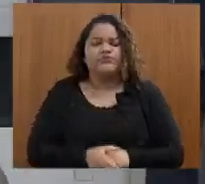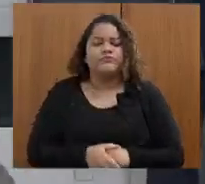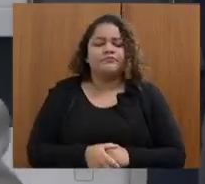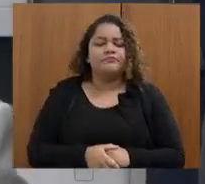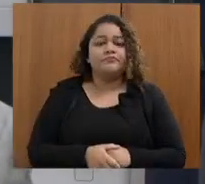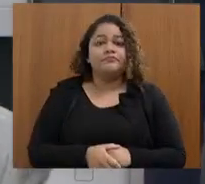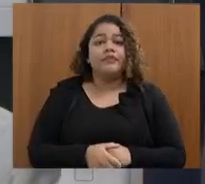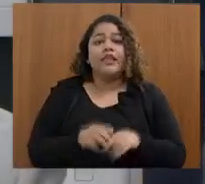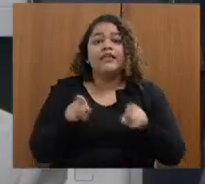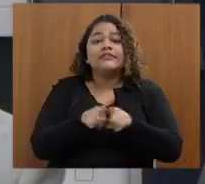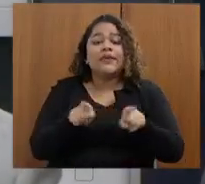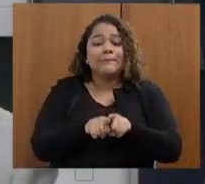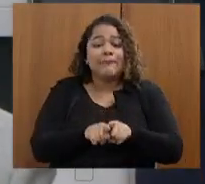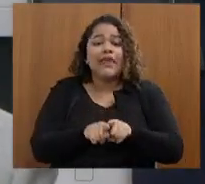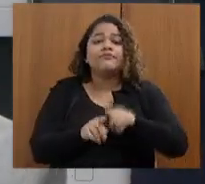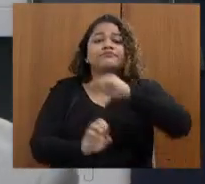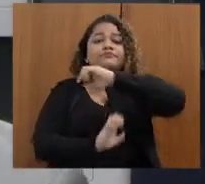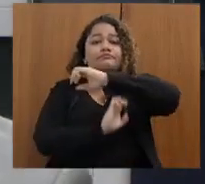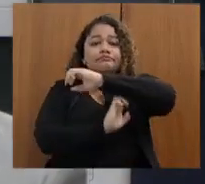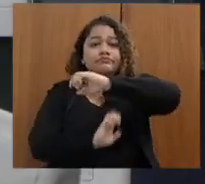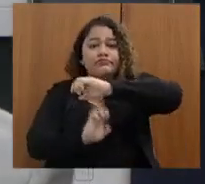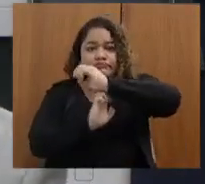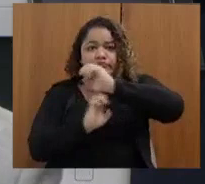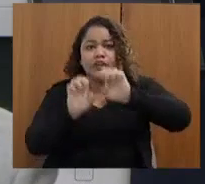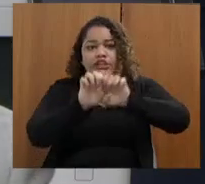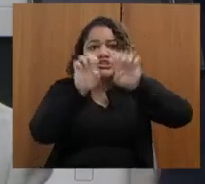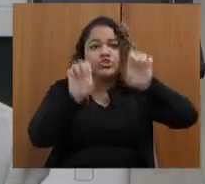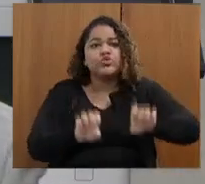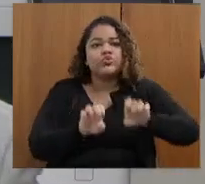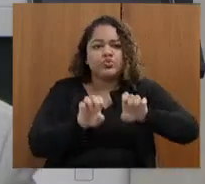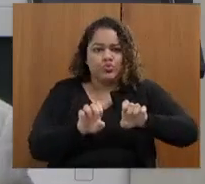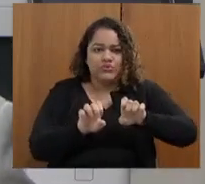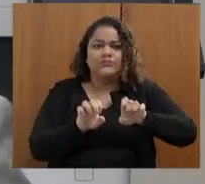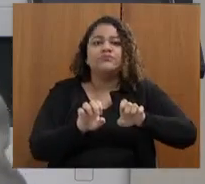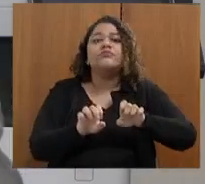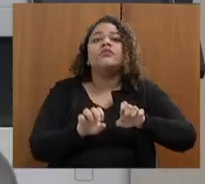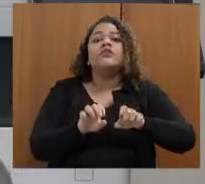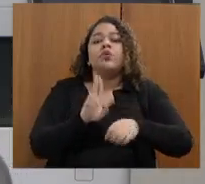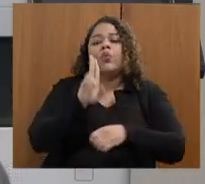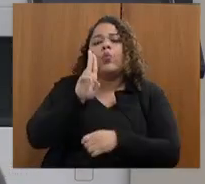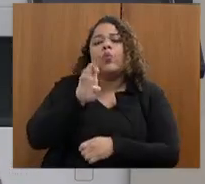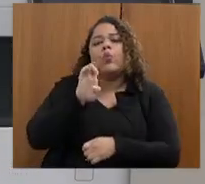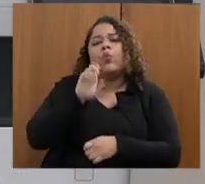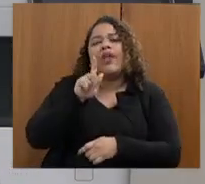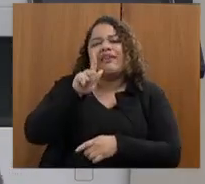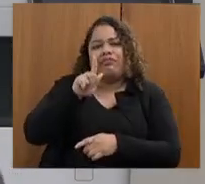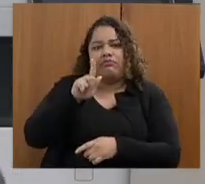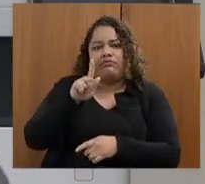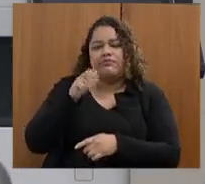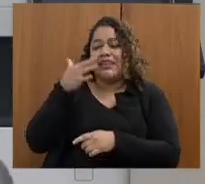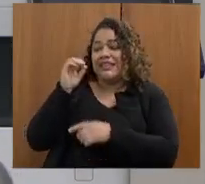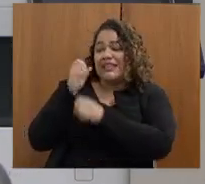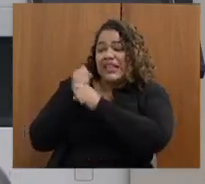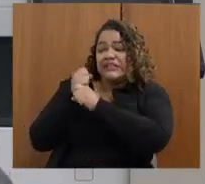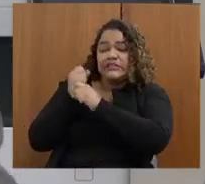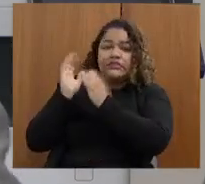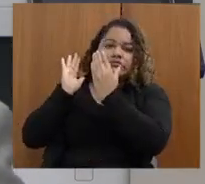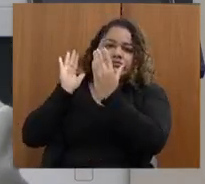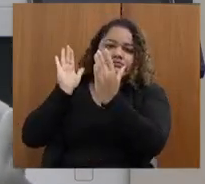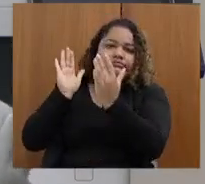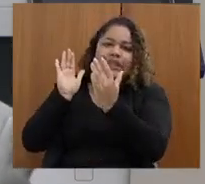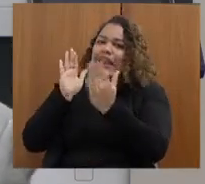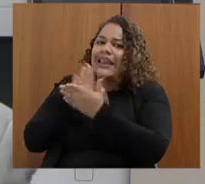Campos das unidades da weng depois de uma década nós temos os investimentos feitos na maior unidade que a unidade